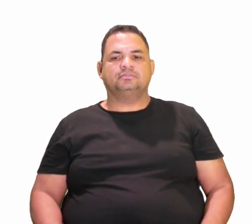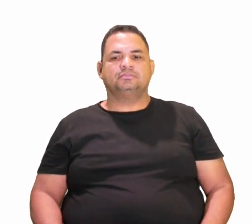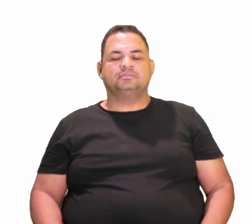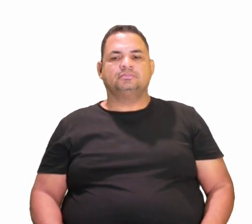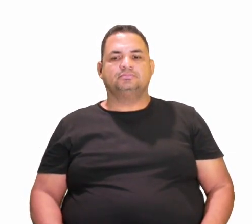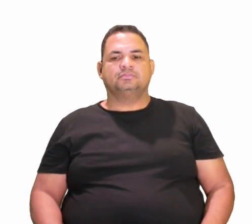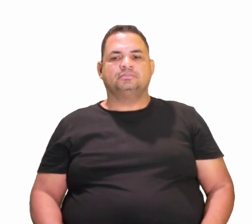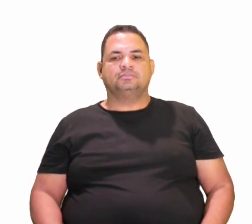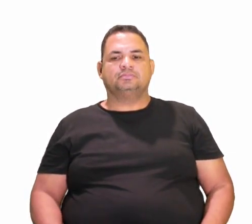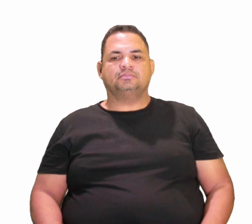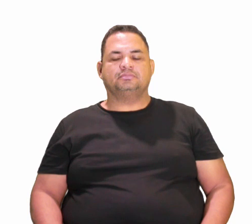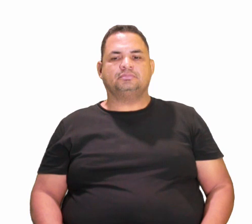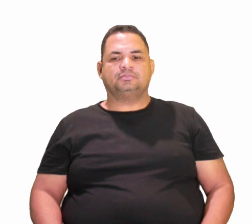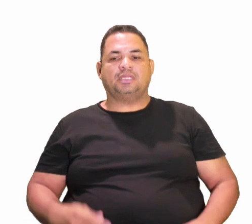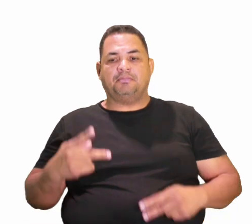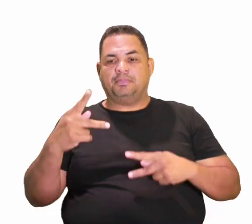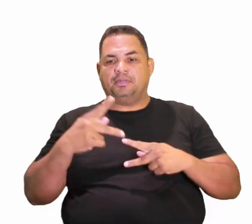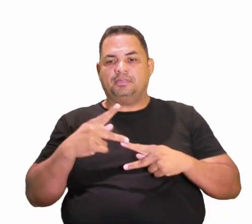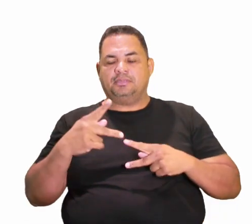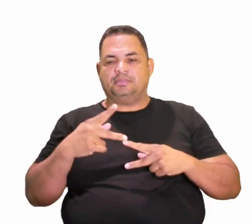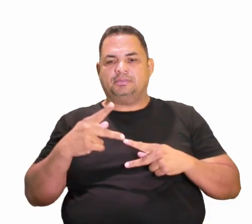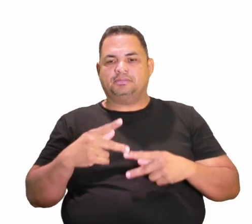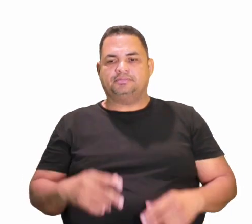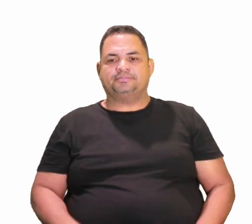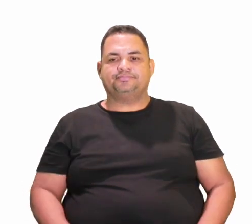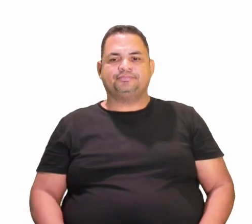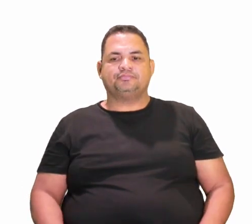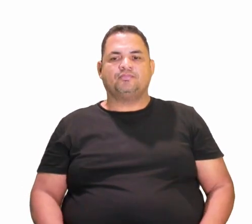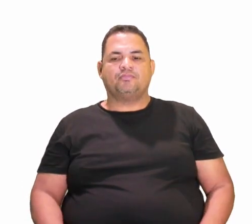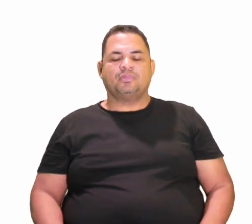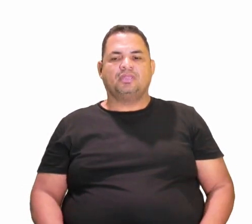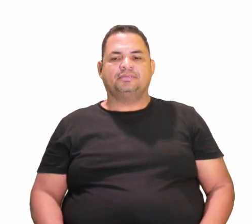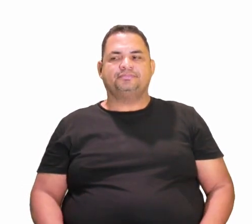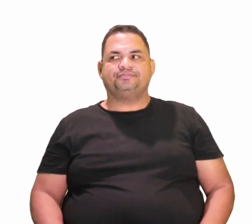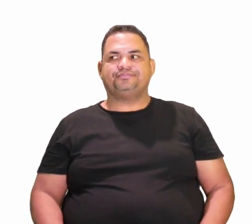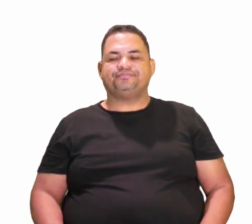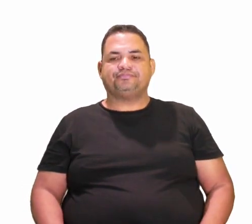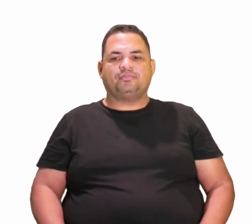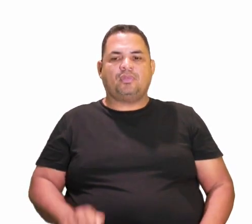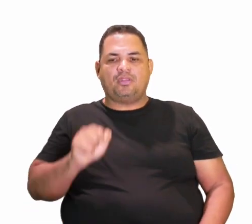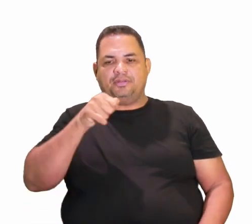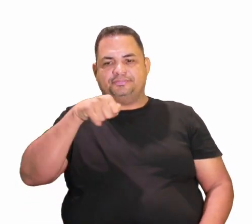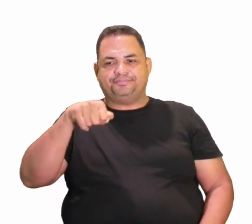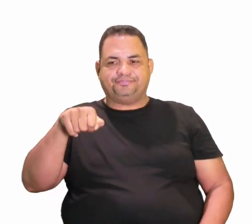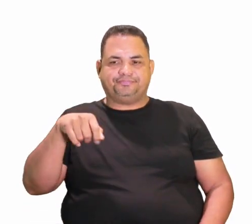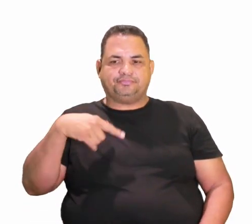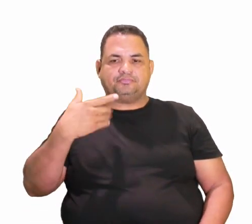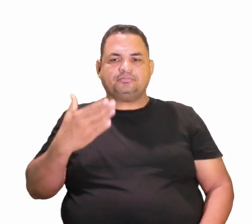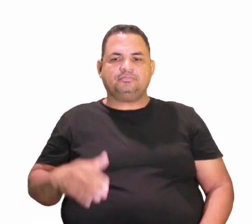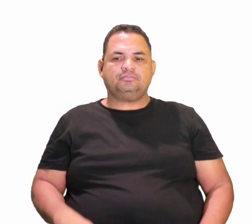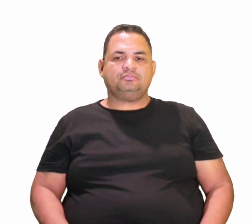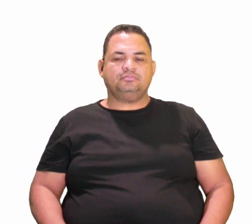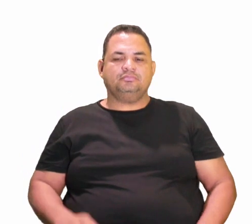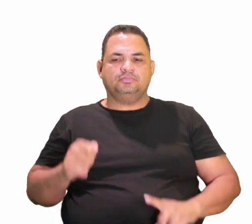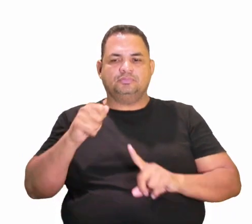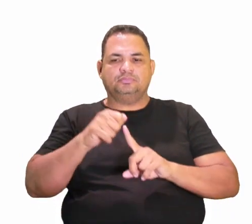em, que é a minha preposição, né? É em, e aí você vai colocar aqui, logo depois, o mês do ano. Então,